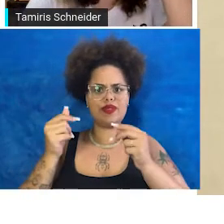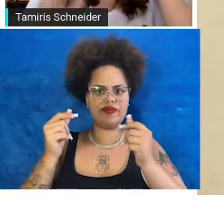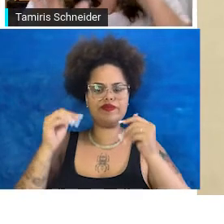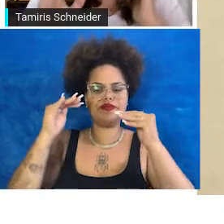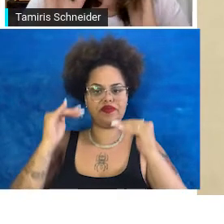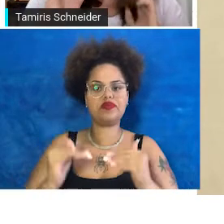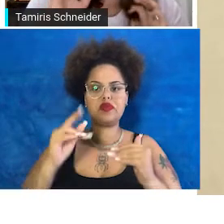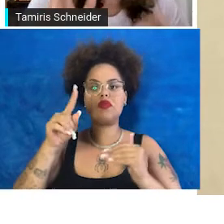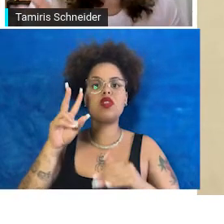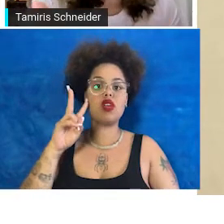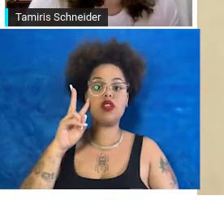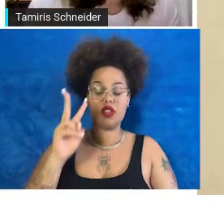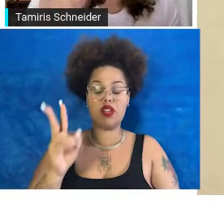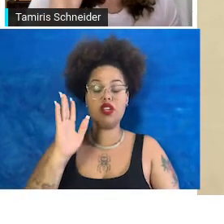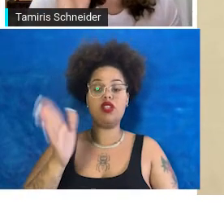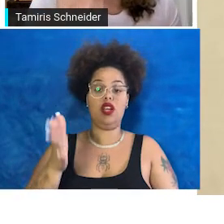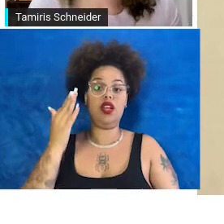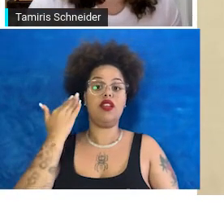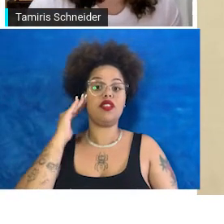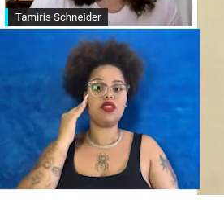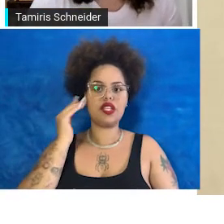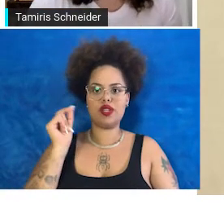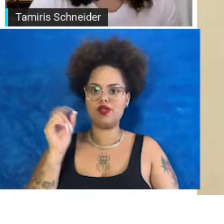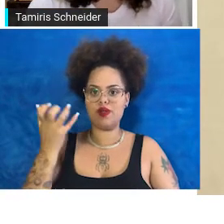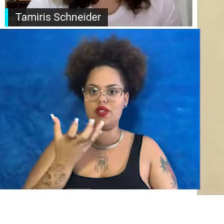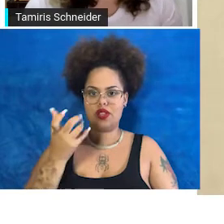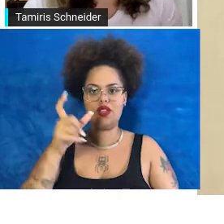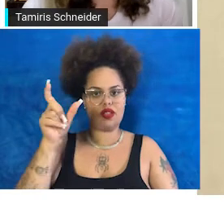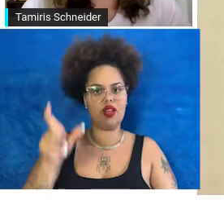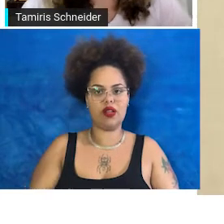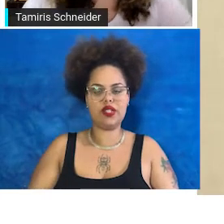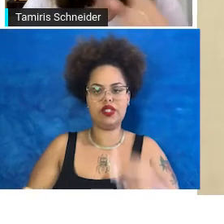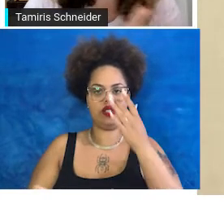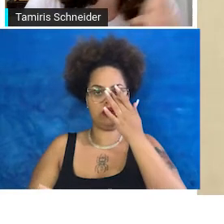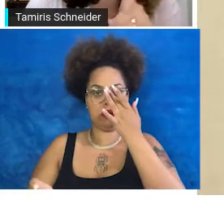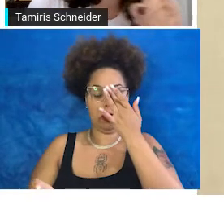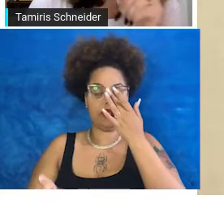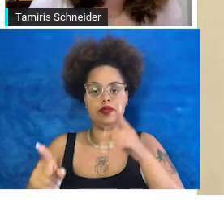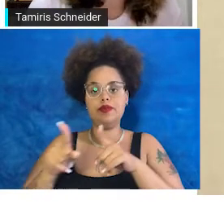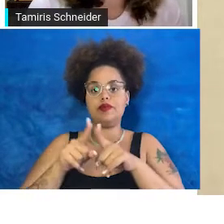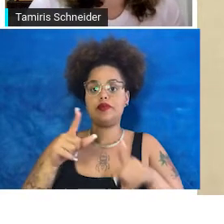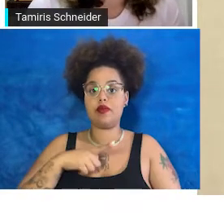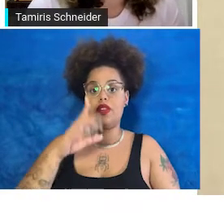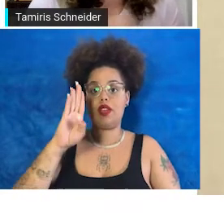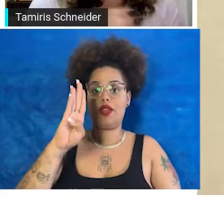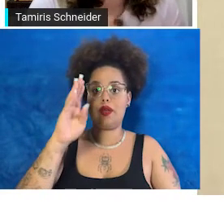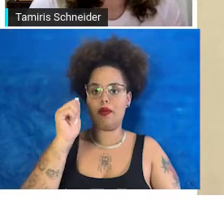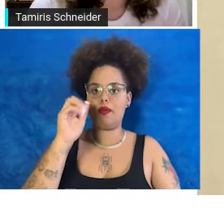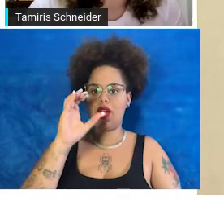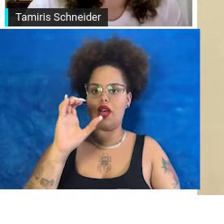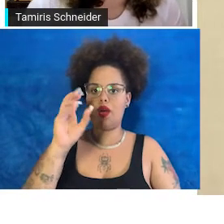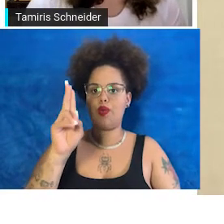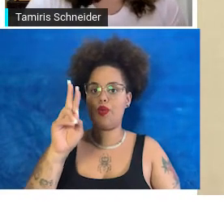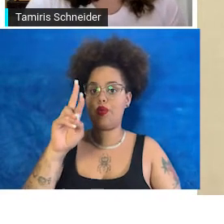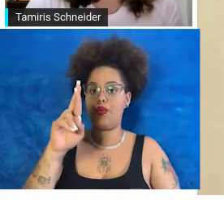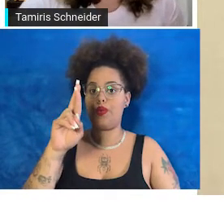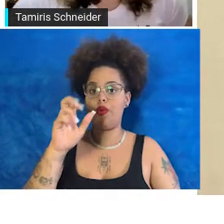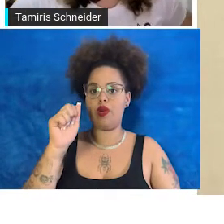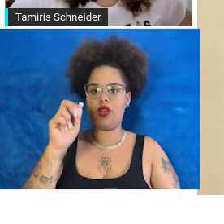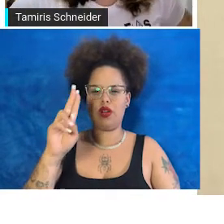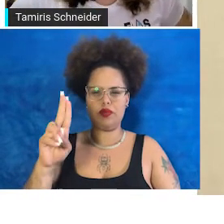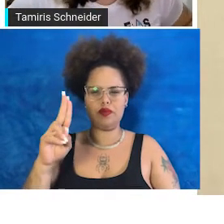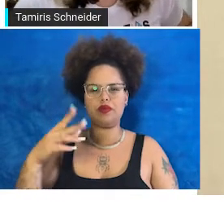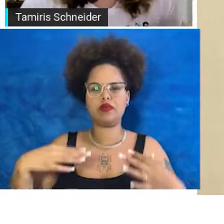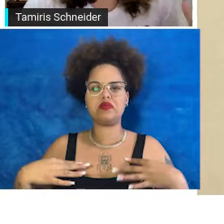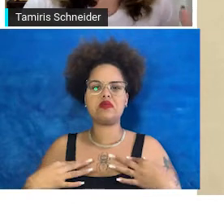Então, você olha e você já entende o que eles querem com aquilo. E aí também tem Bacurau, então você olha para os personagens, as